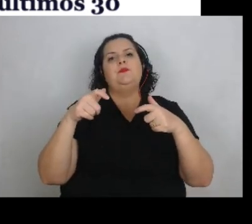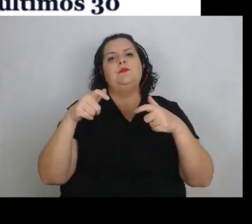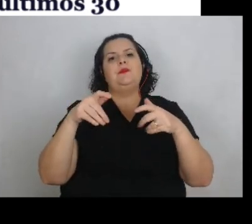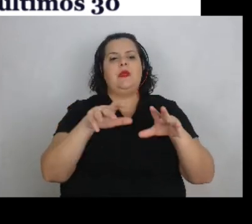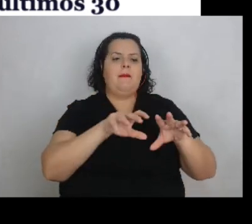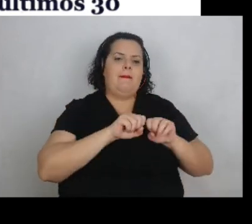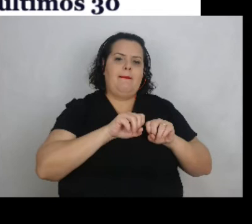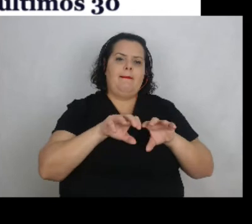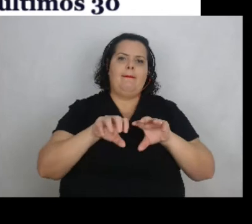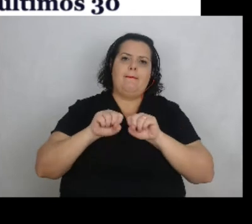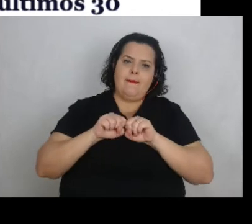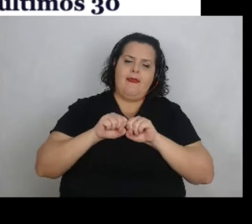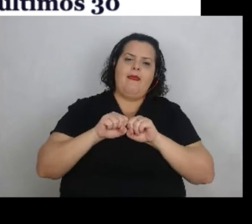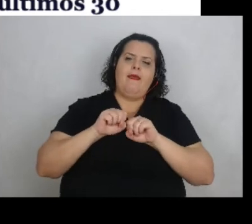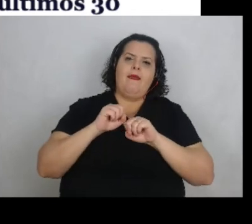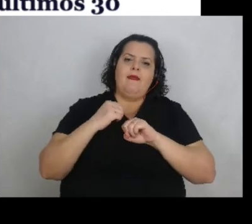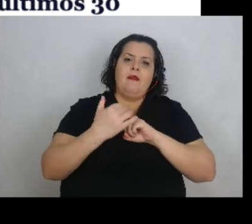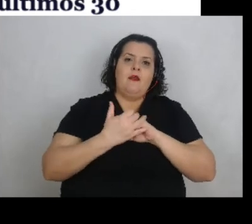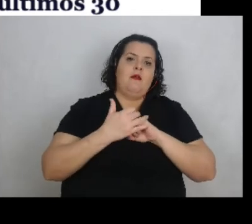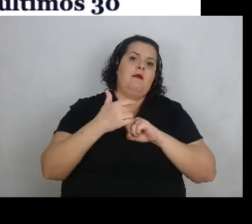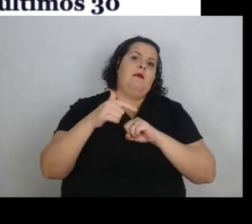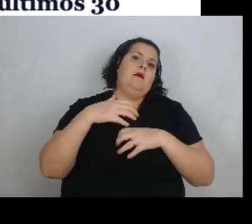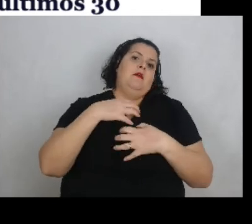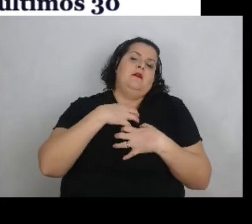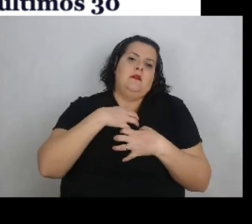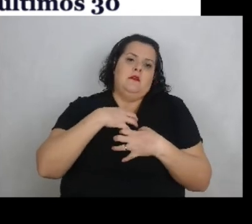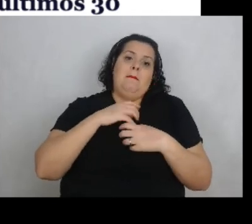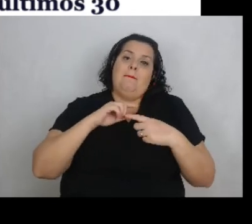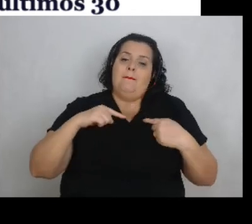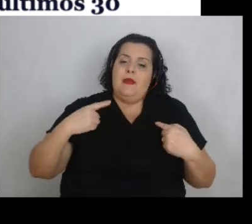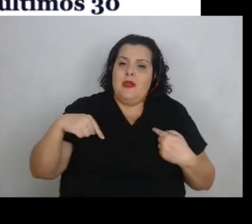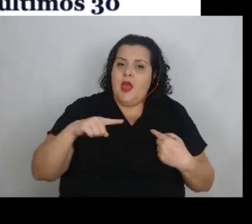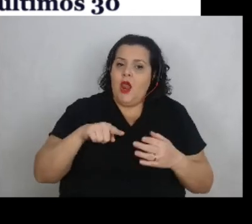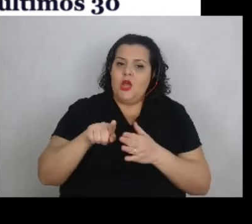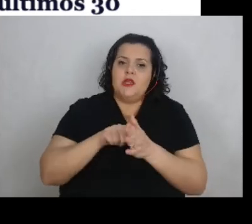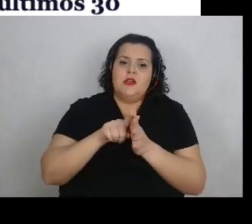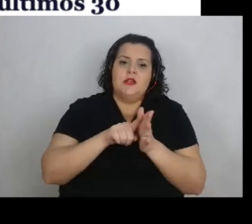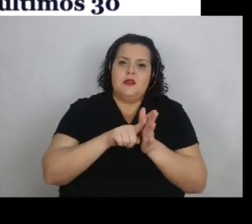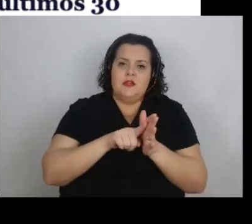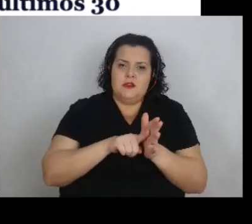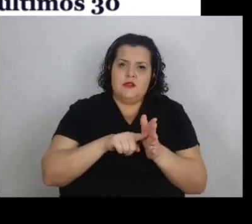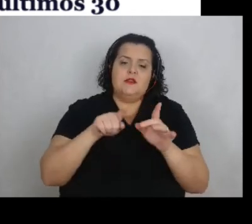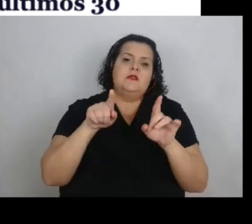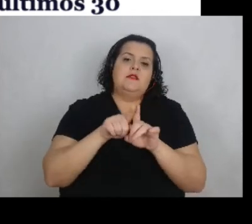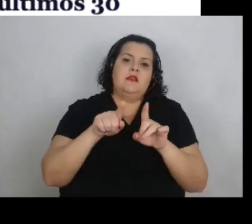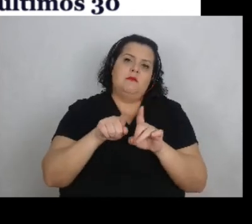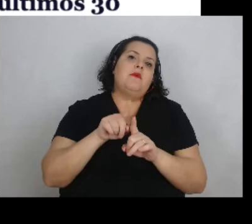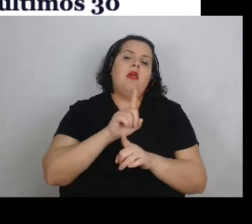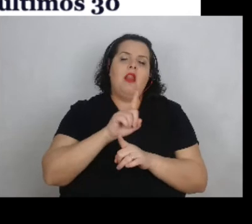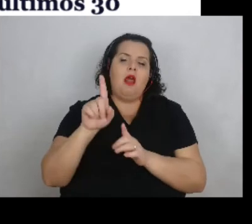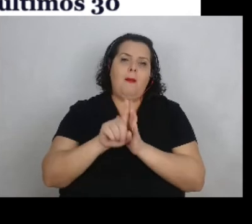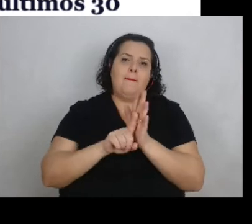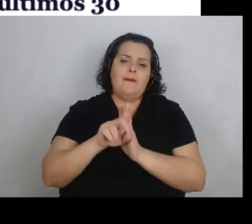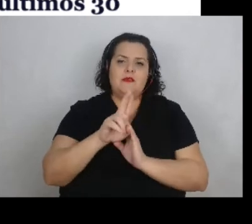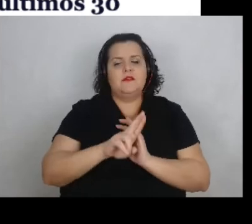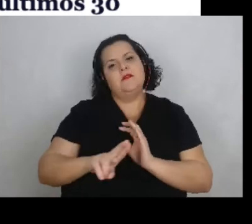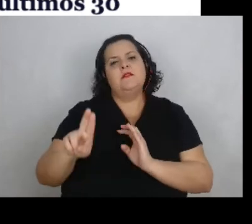sem sintomas, a nossa pesquisa, assim como a coordenada pela Universidade de Pelotas, mostra um dado de